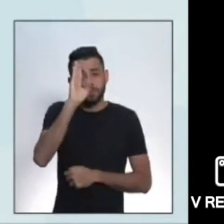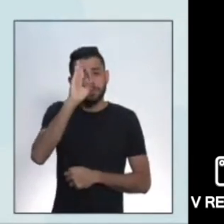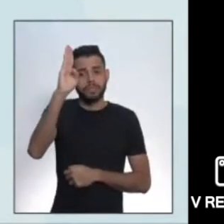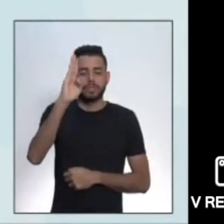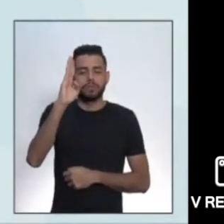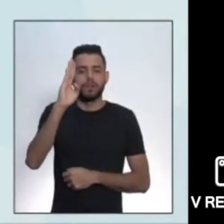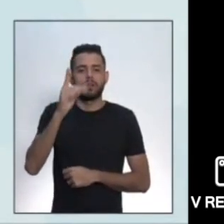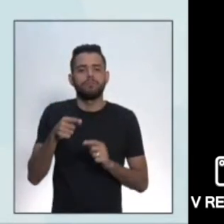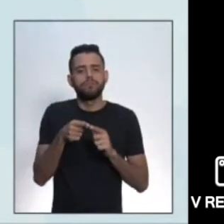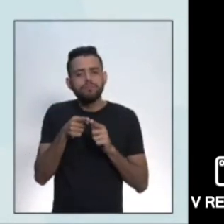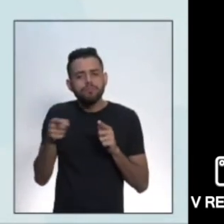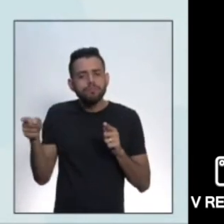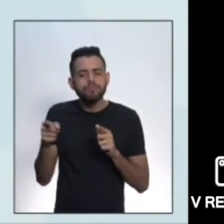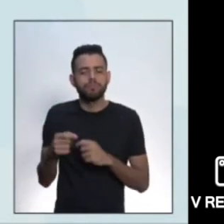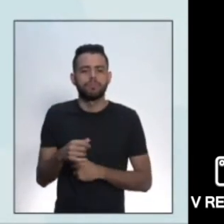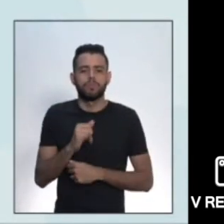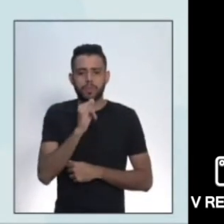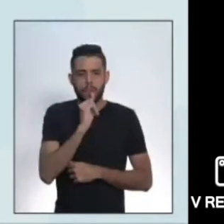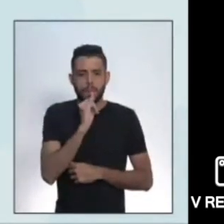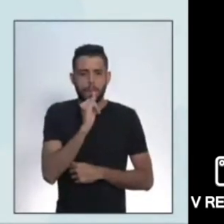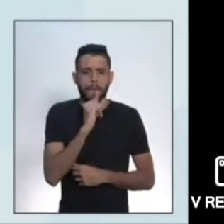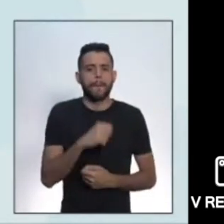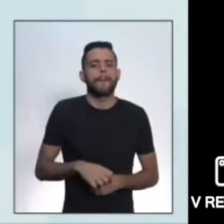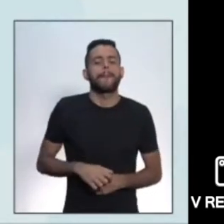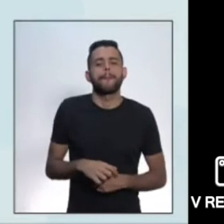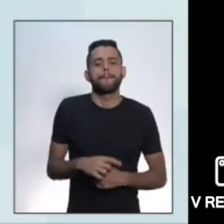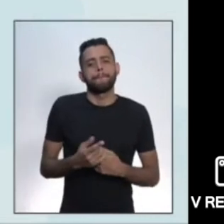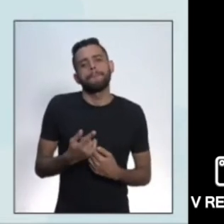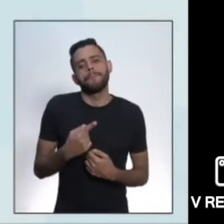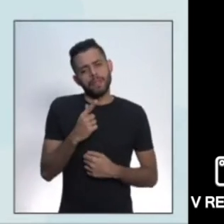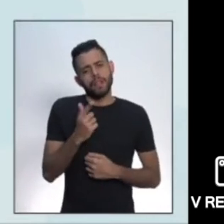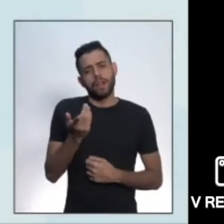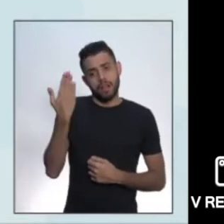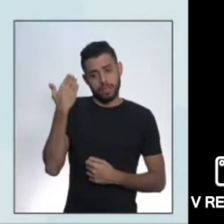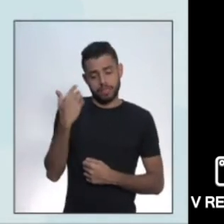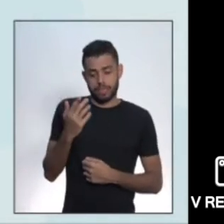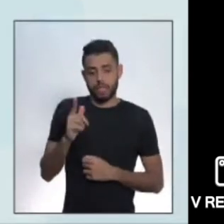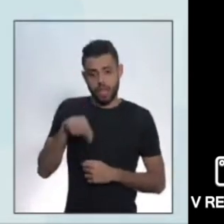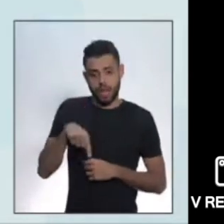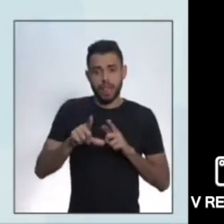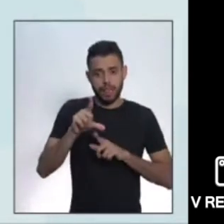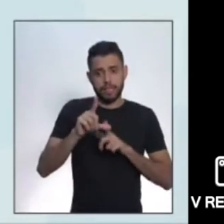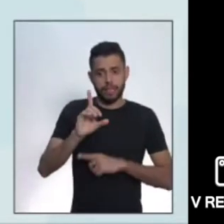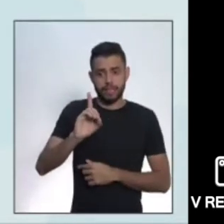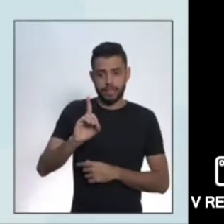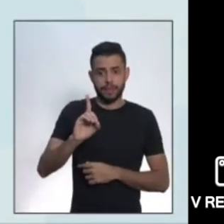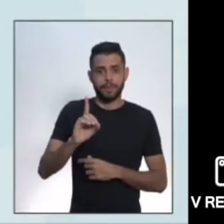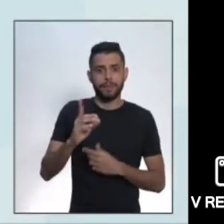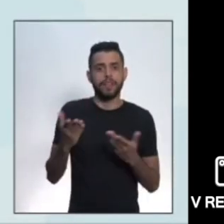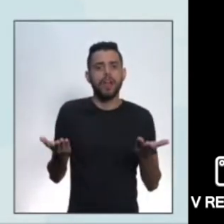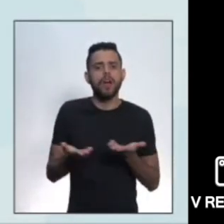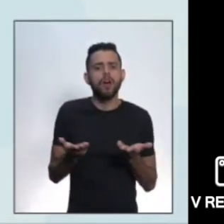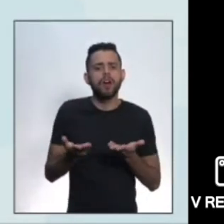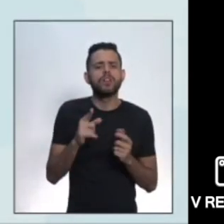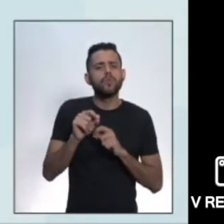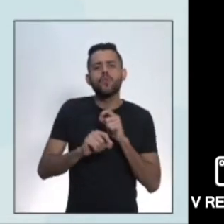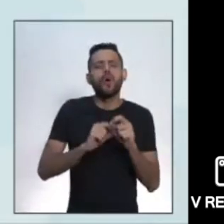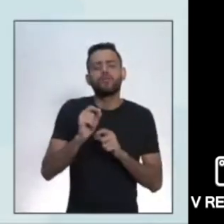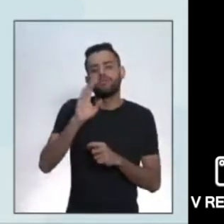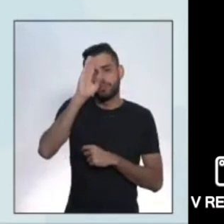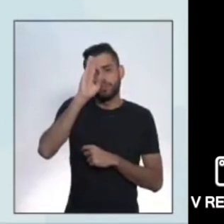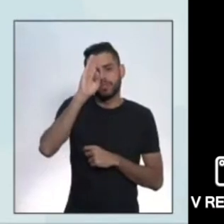essa nomenclatura. Por exemplo, no, na questão que nós passamos era a letra D. Então eu quero saber quem rege, como que